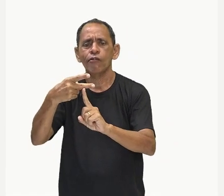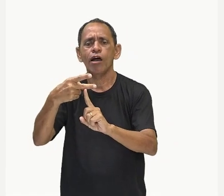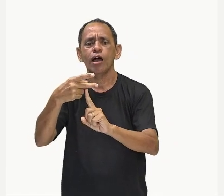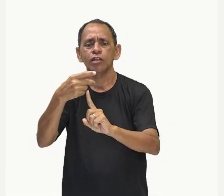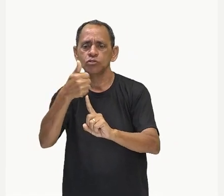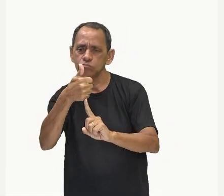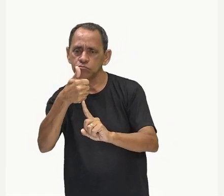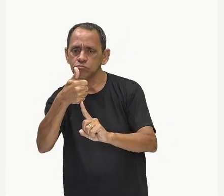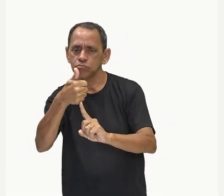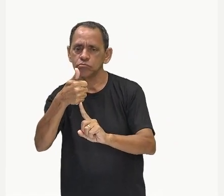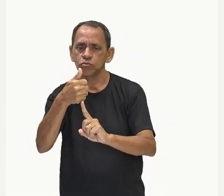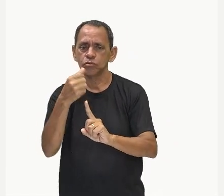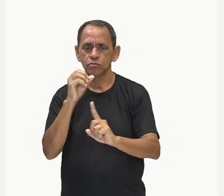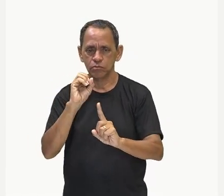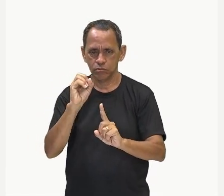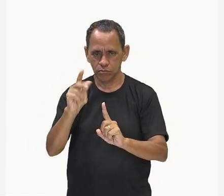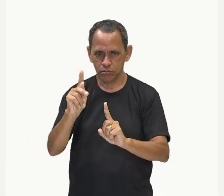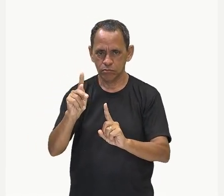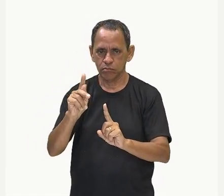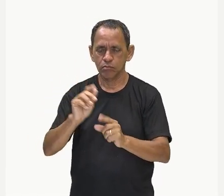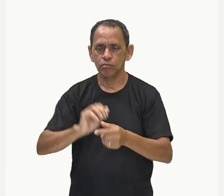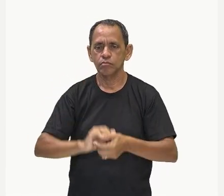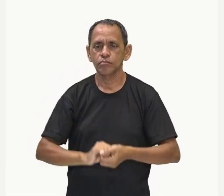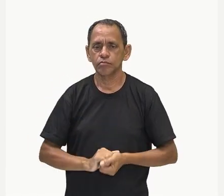número 10. Tudo bem?